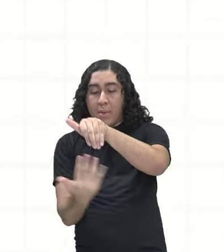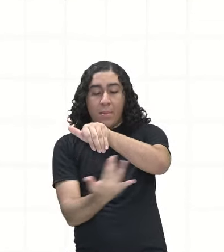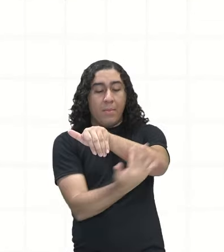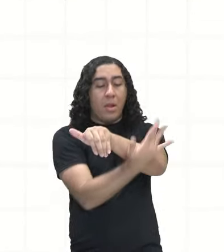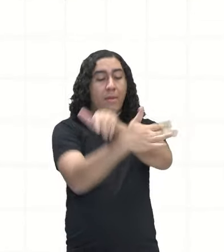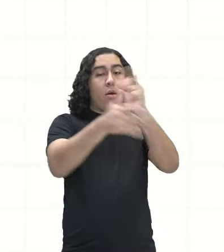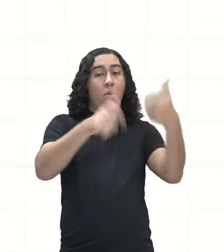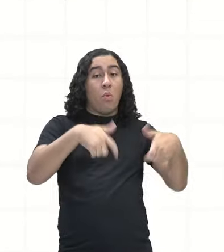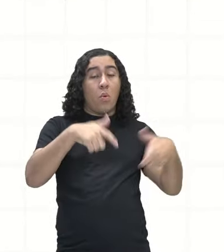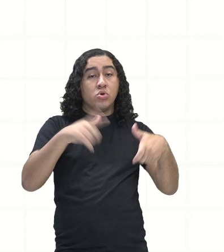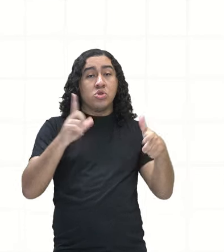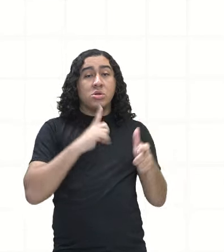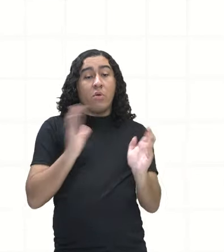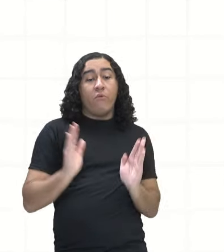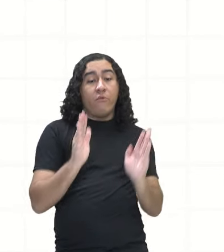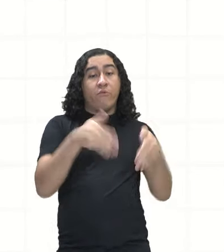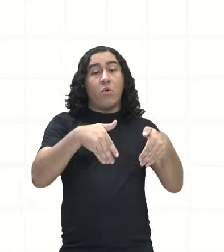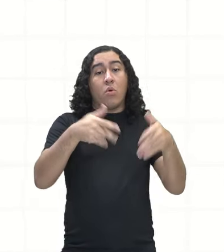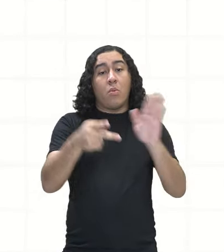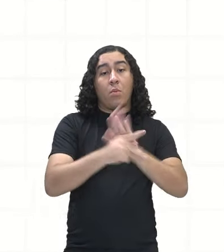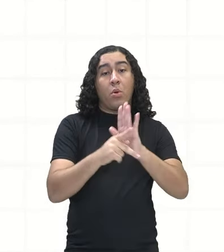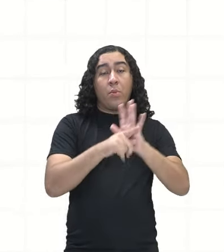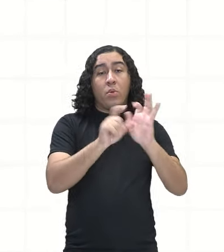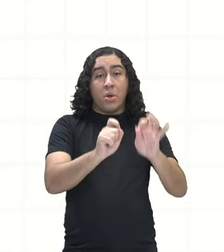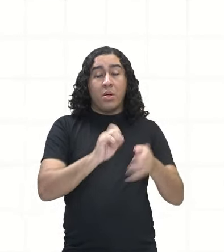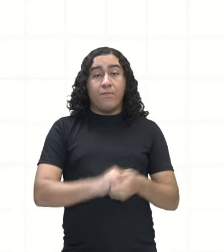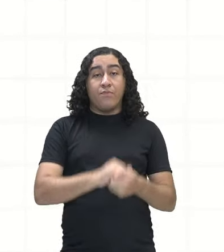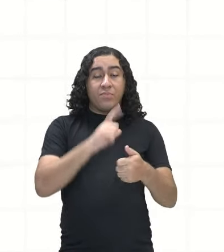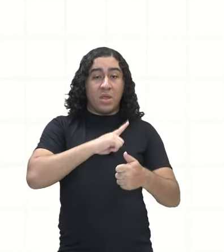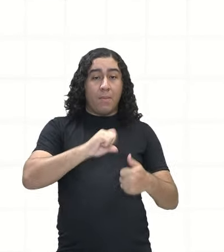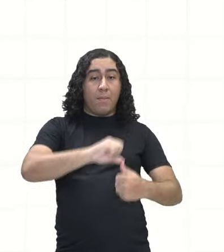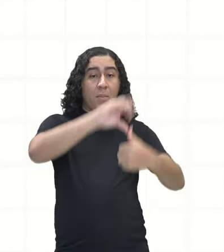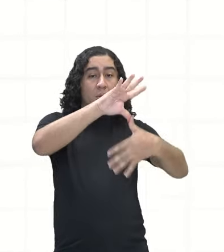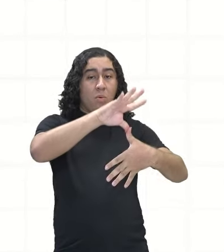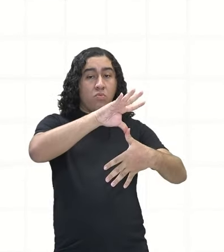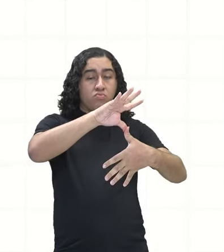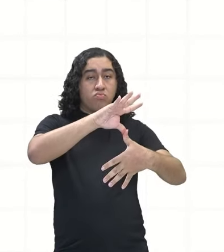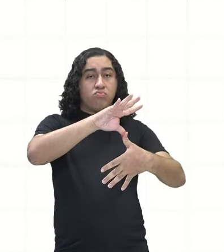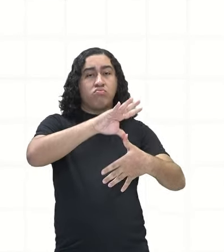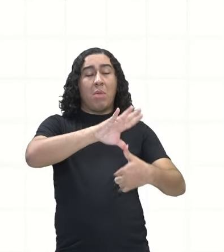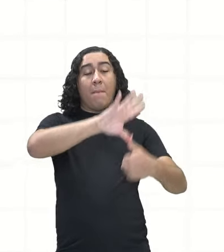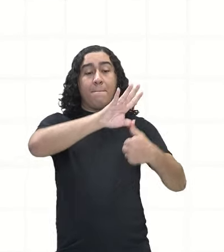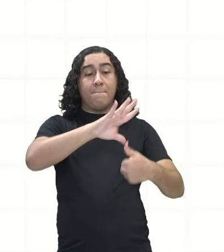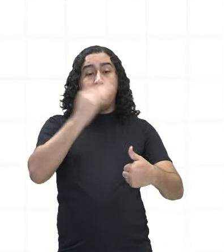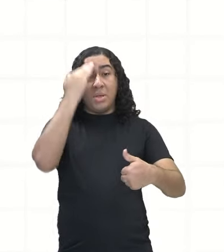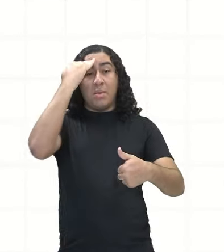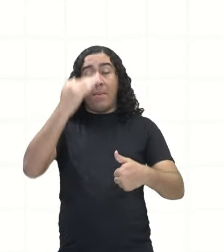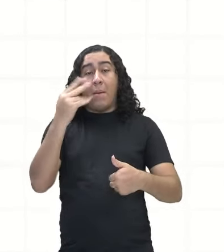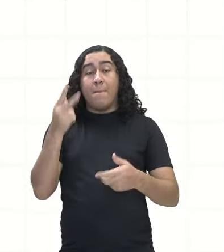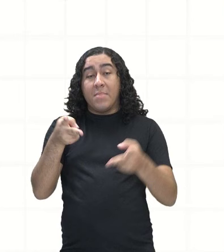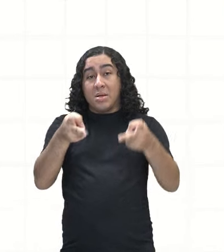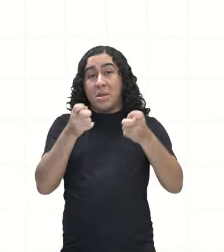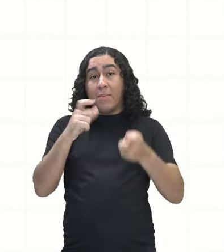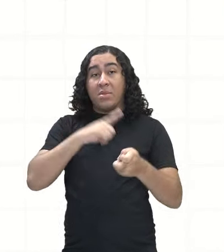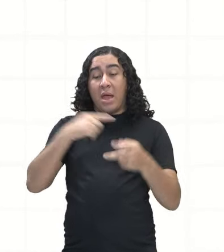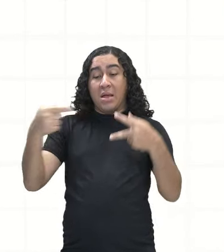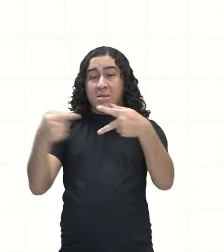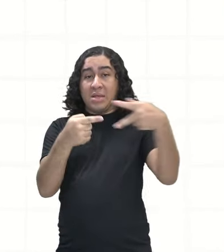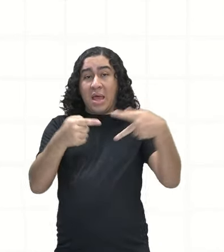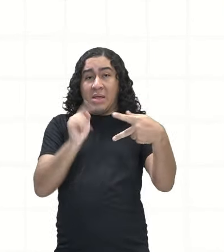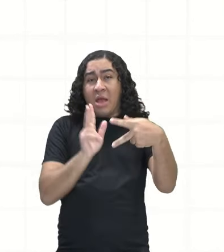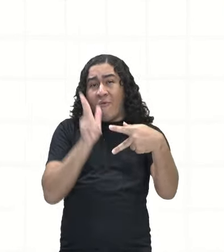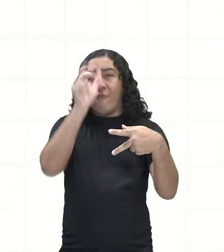a e voltadas para o continente americano olha quanto maior a espessura da seta tá maior é o